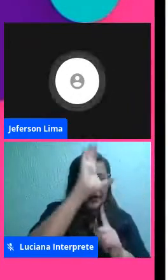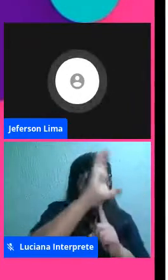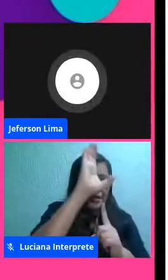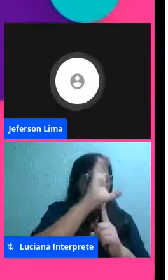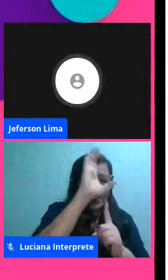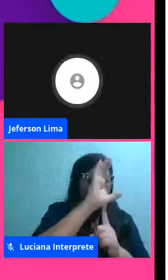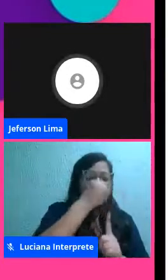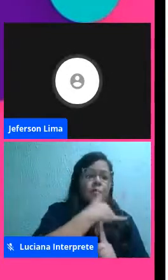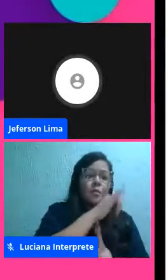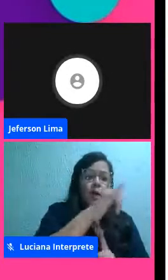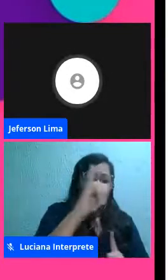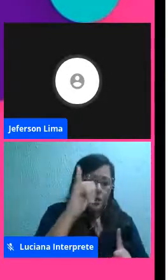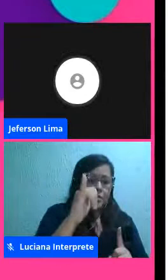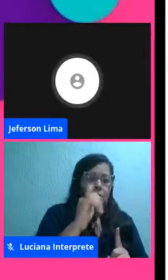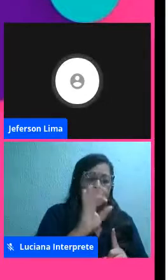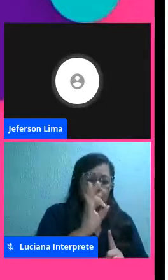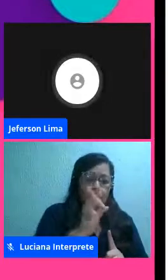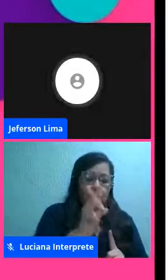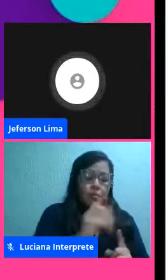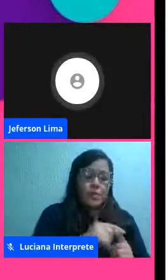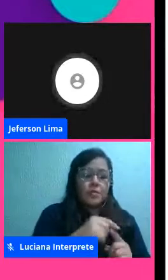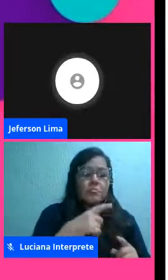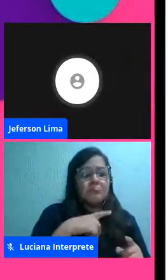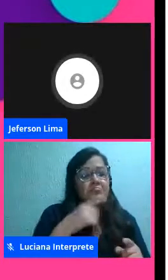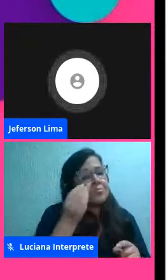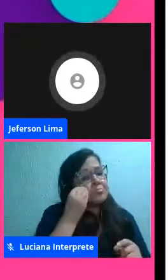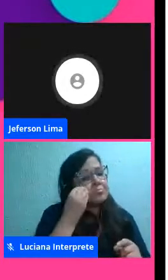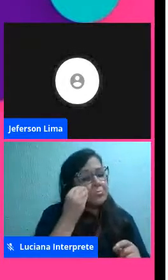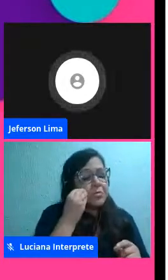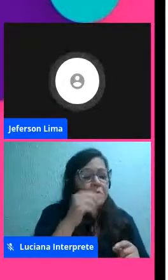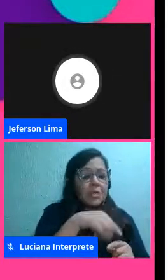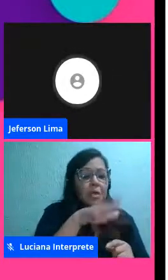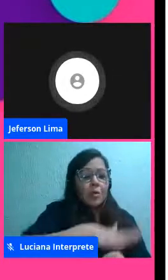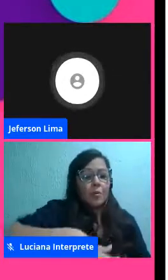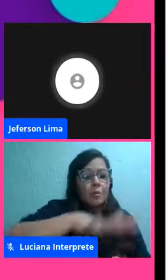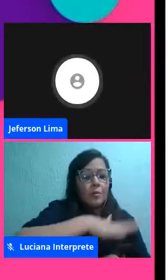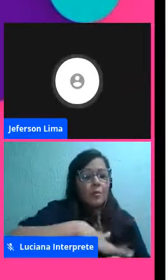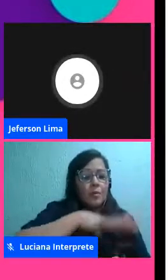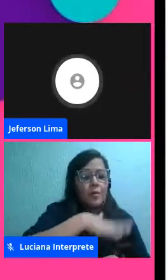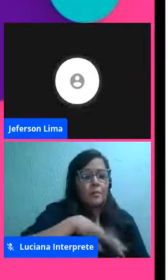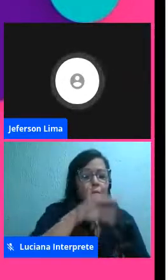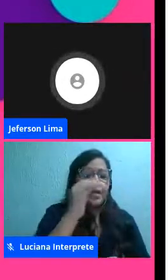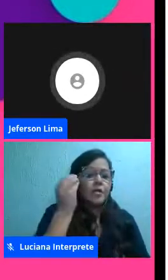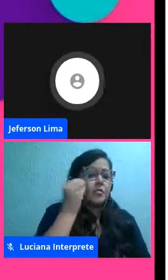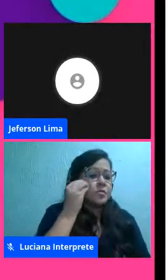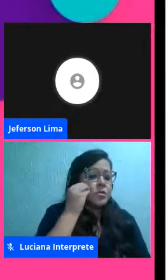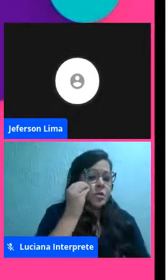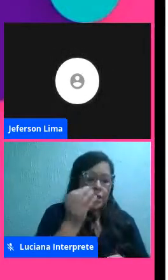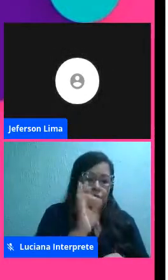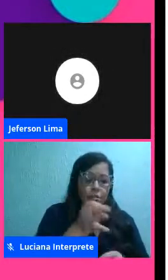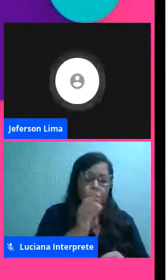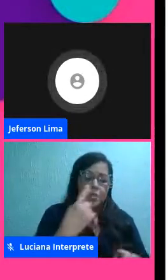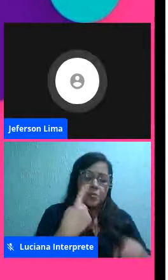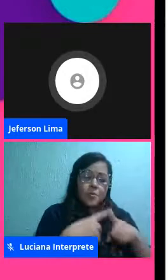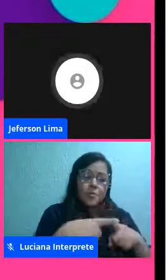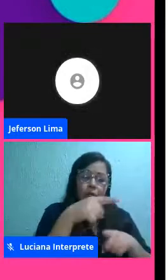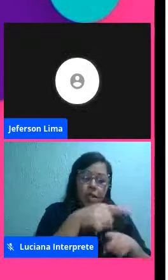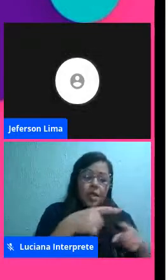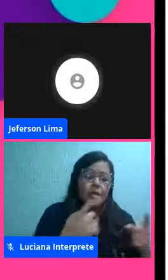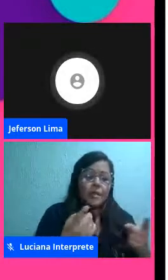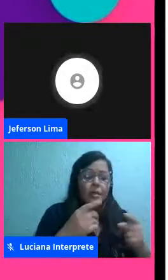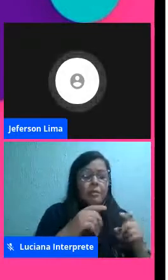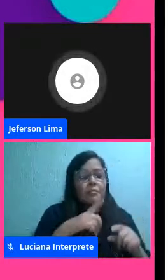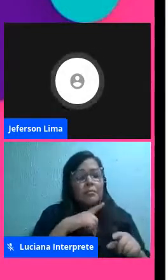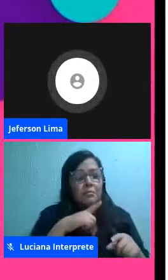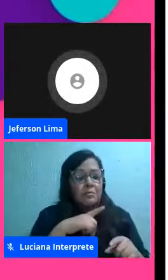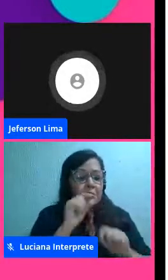a gente focar mesmo no nosso ambiente de testes, que é o que a gente quer fazer, né? A gente quer realmente fazer um workshop aqui de IoT,